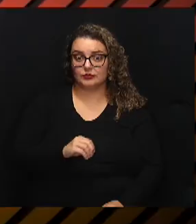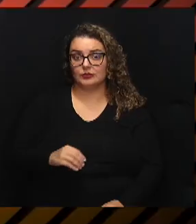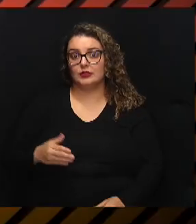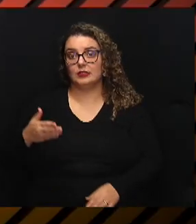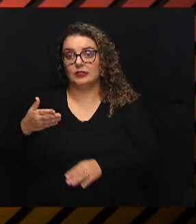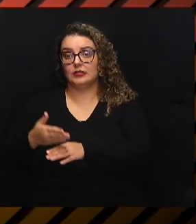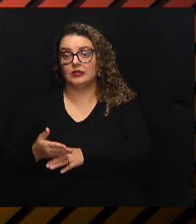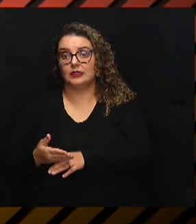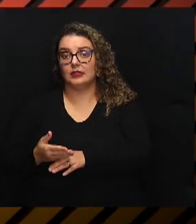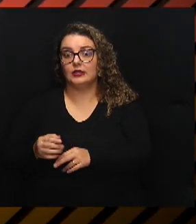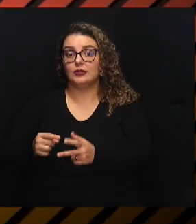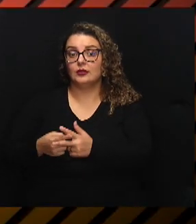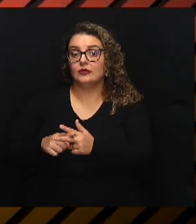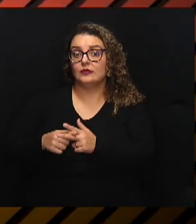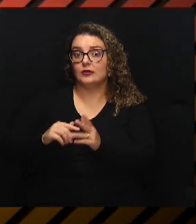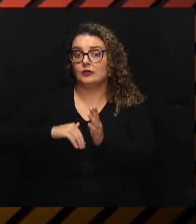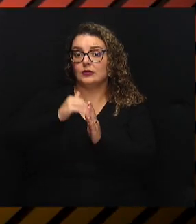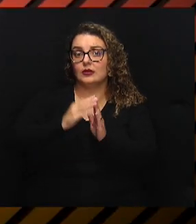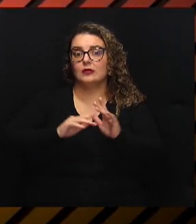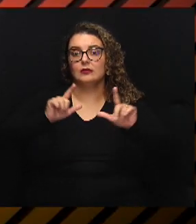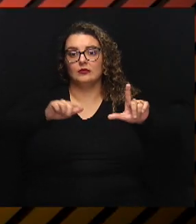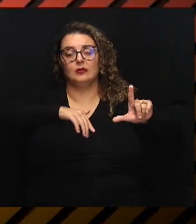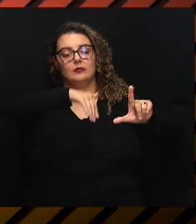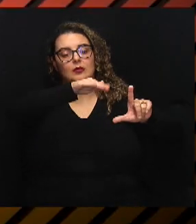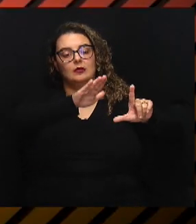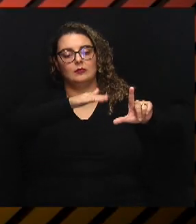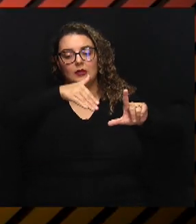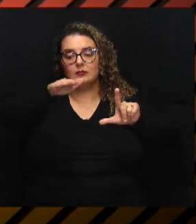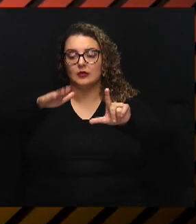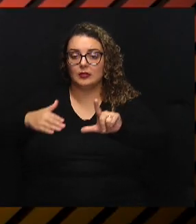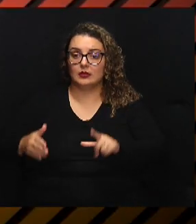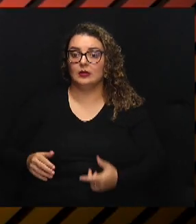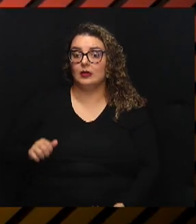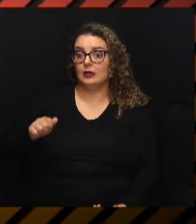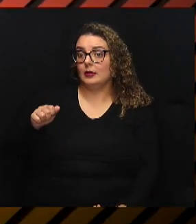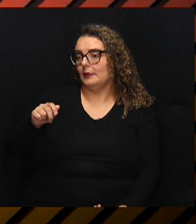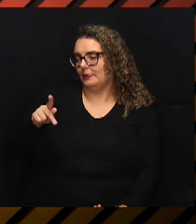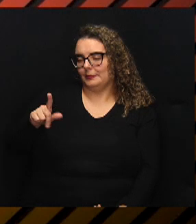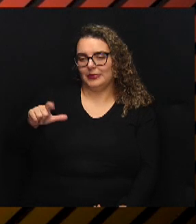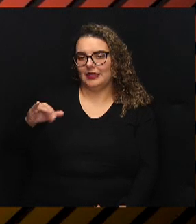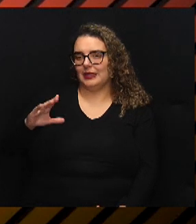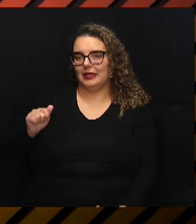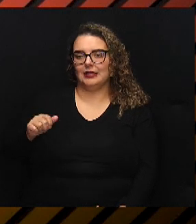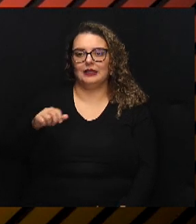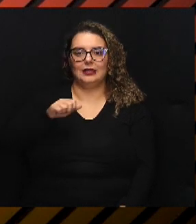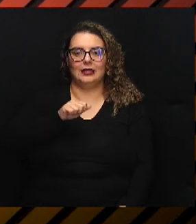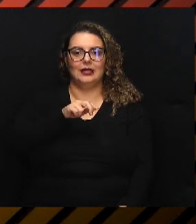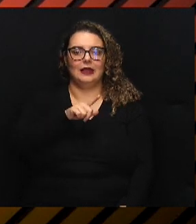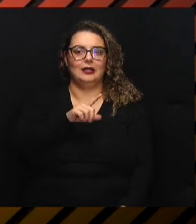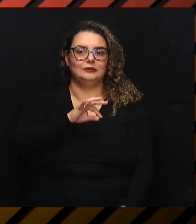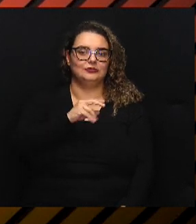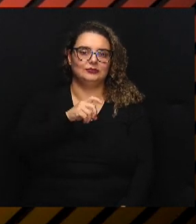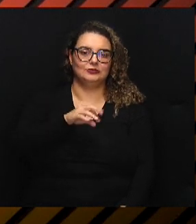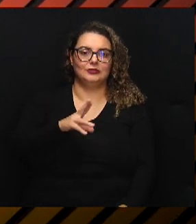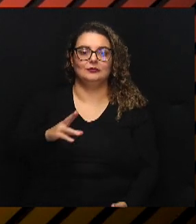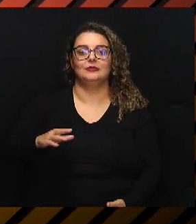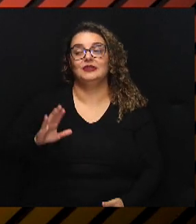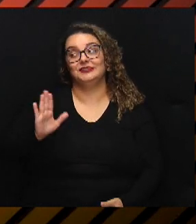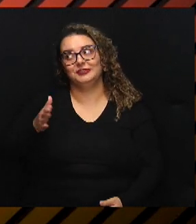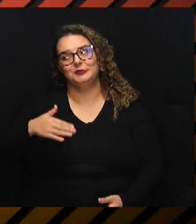pintura. Placa, painéis, outdoor, mas já estava no meu mundo mexendo com tinta, então já tinha